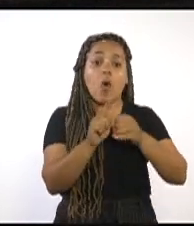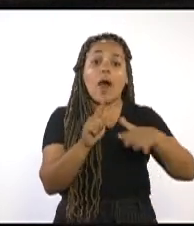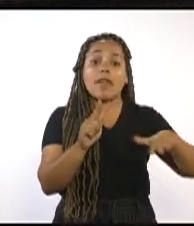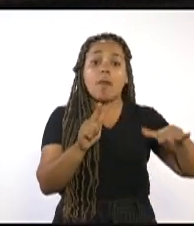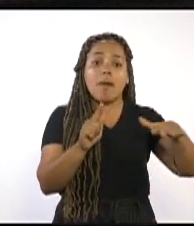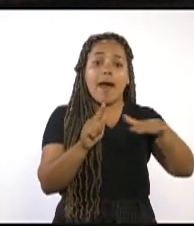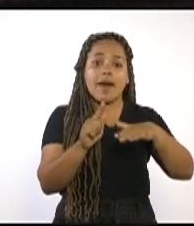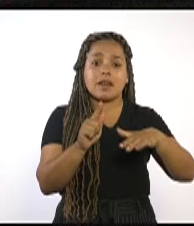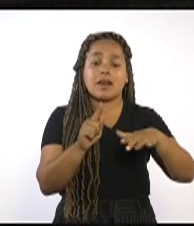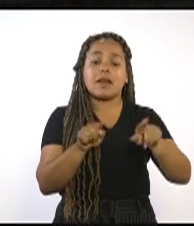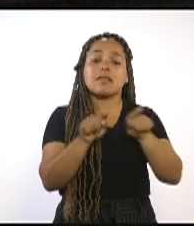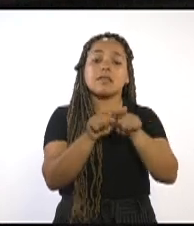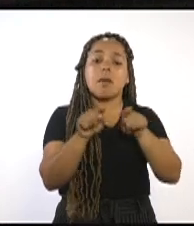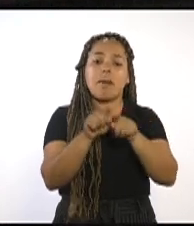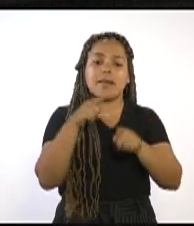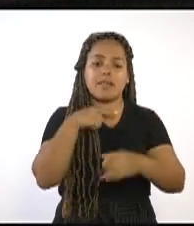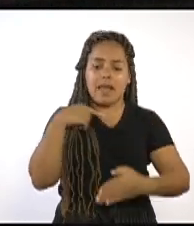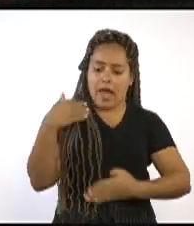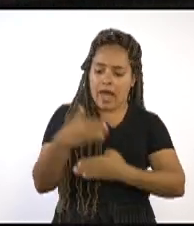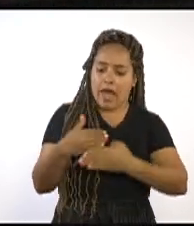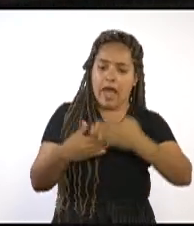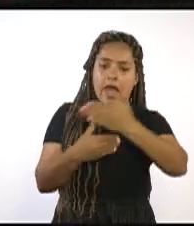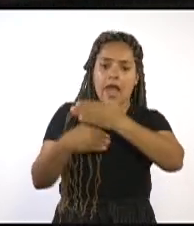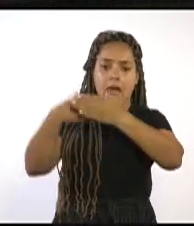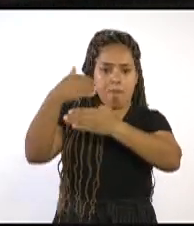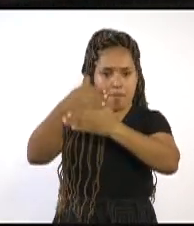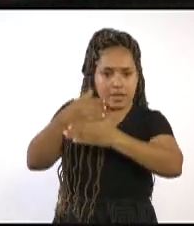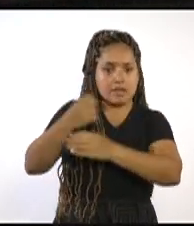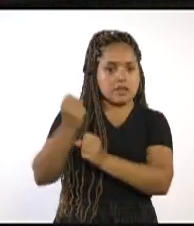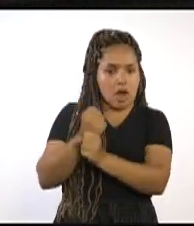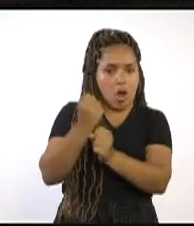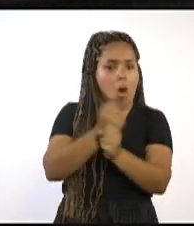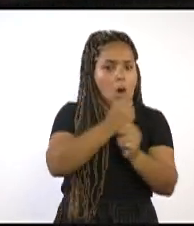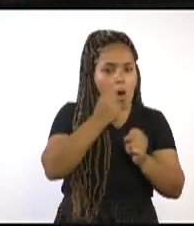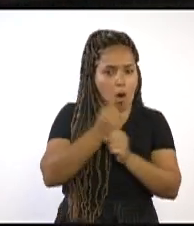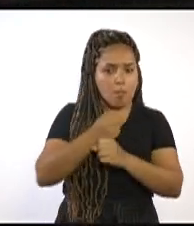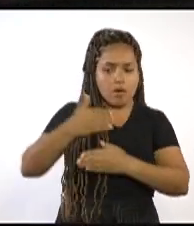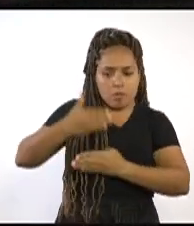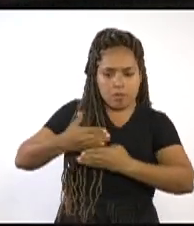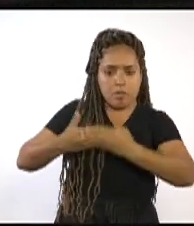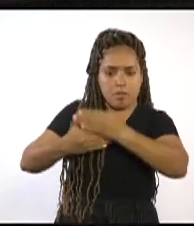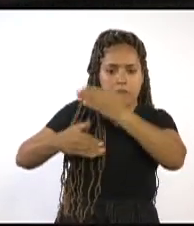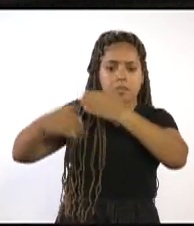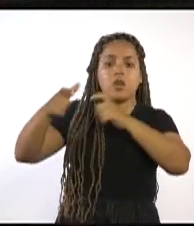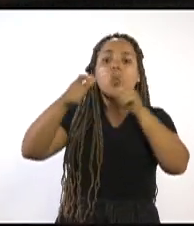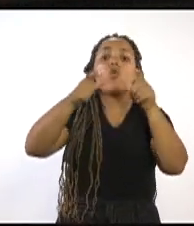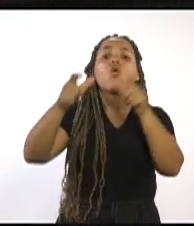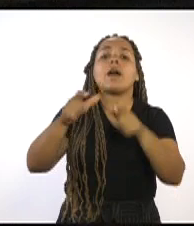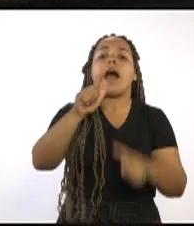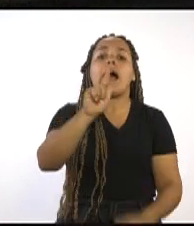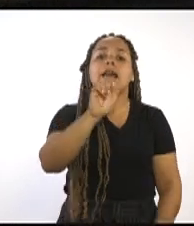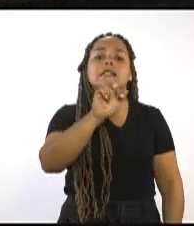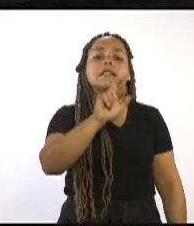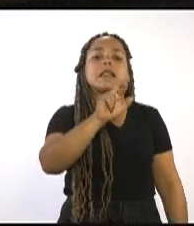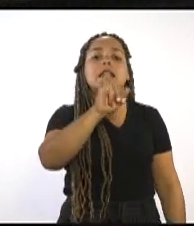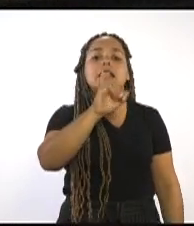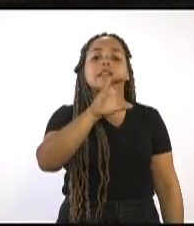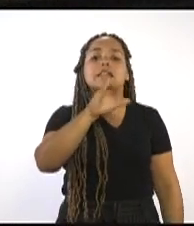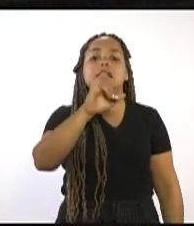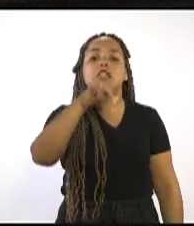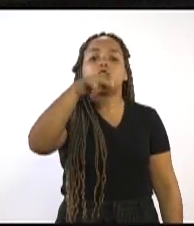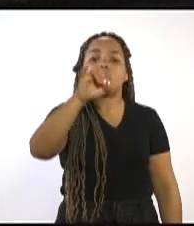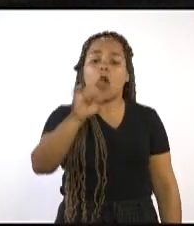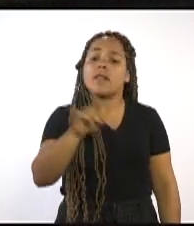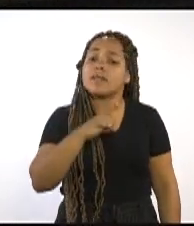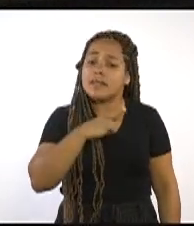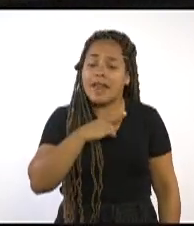represa que está lá em Jericinó, o que a gente verifica? Diversos pontos